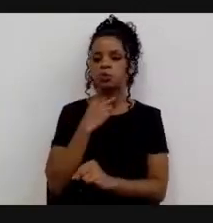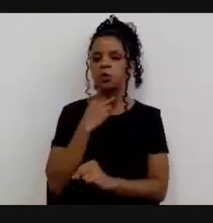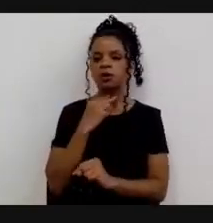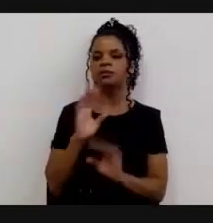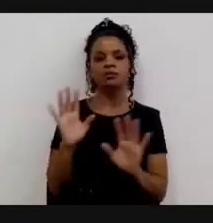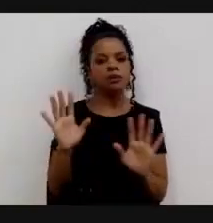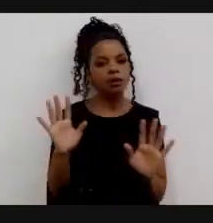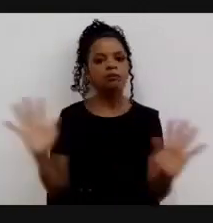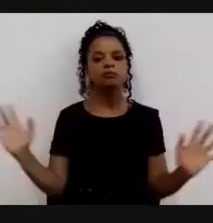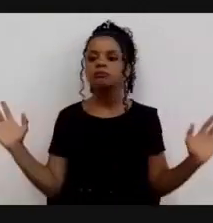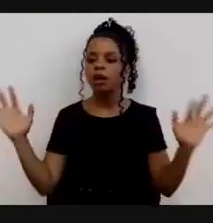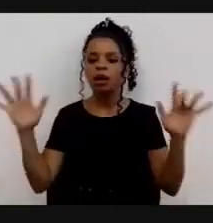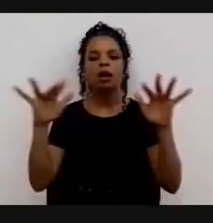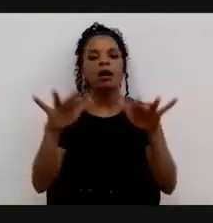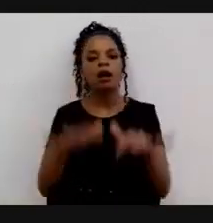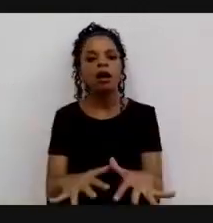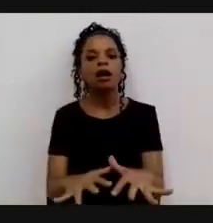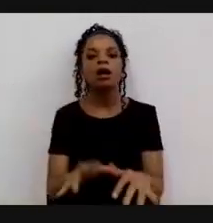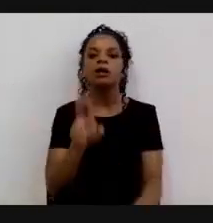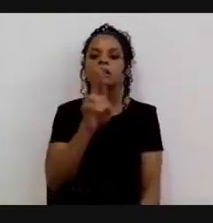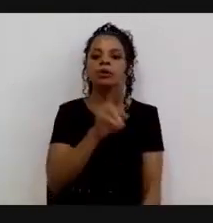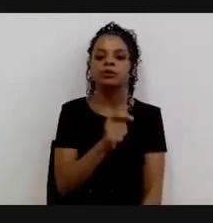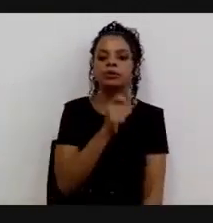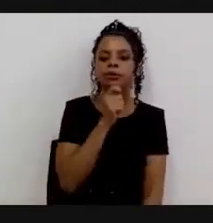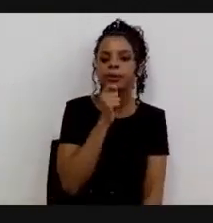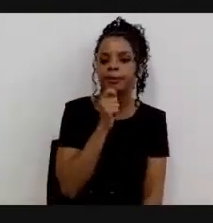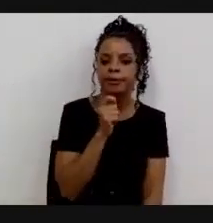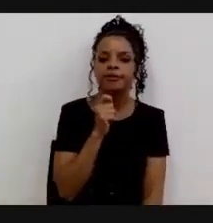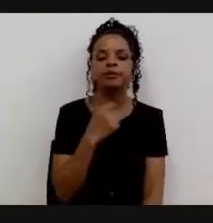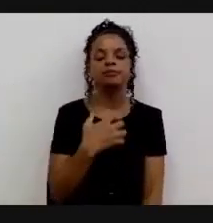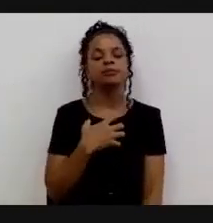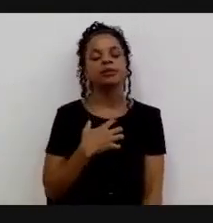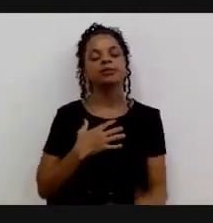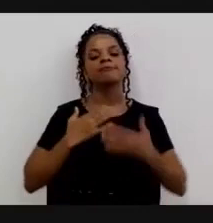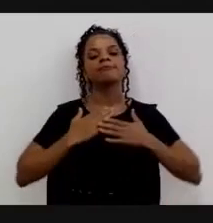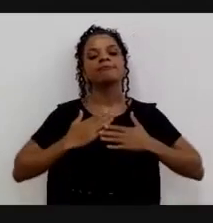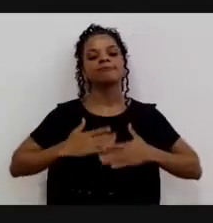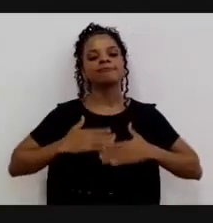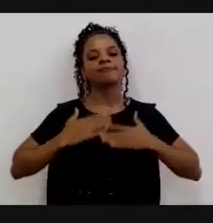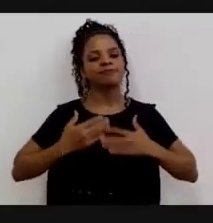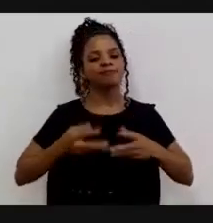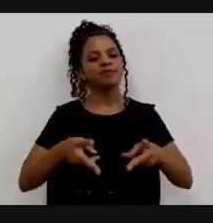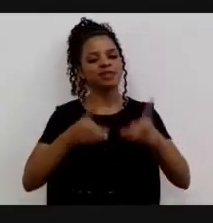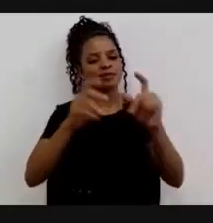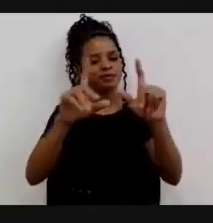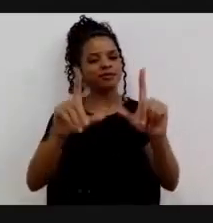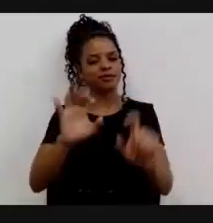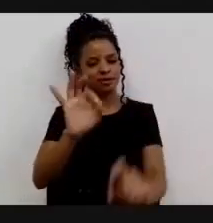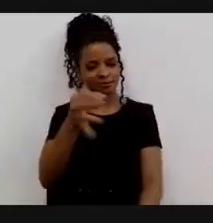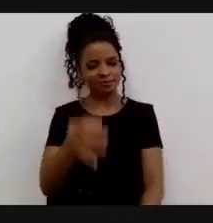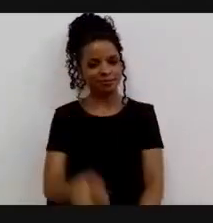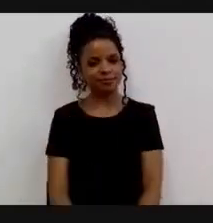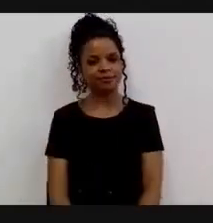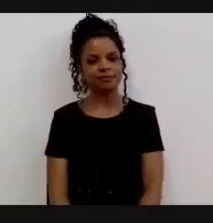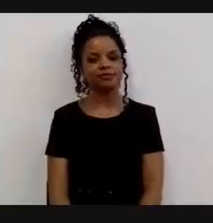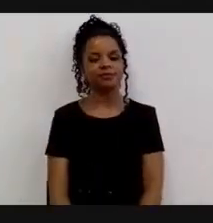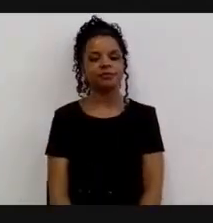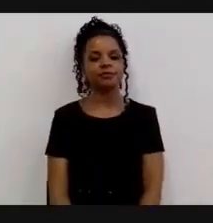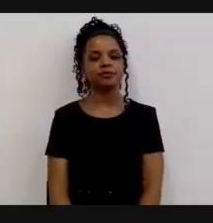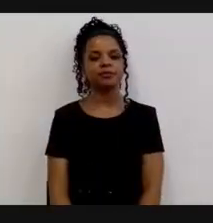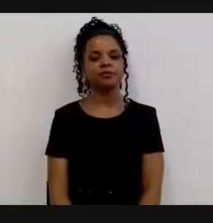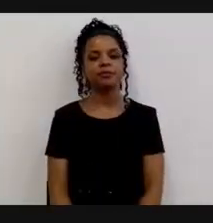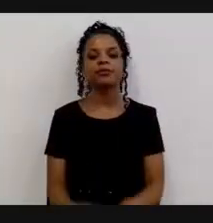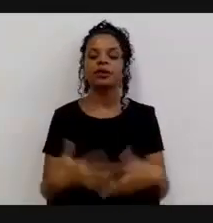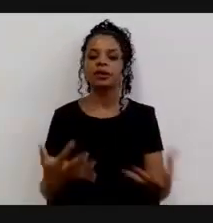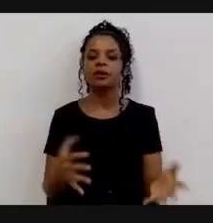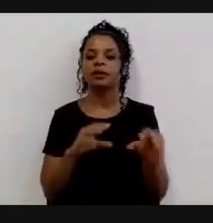senta lá, usa microfone, faz a festa. O pessoal se sente bem à vontade, né? Dá para perceber na foto, né? Considerações, então,